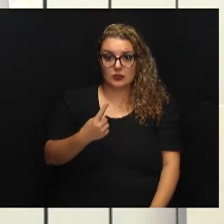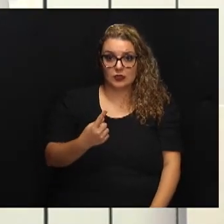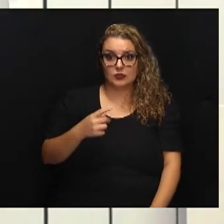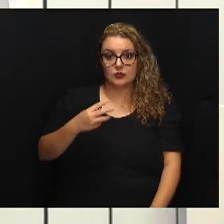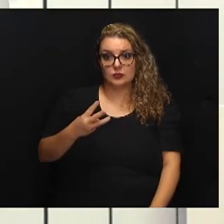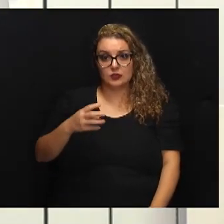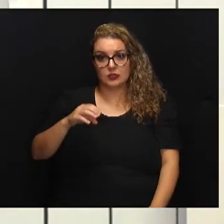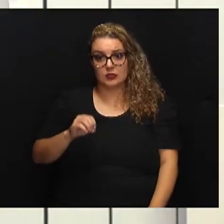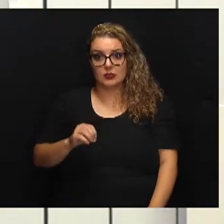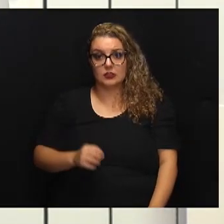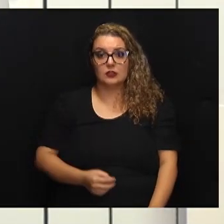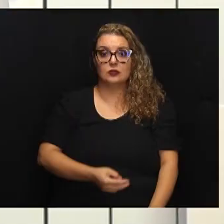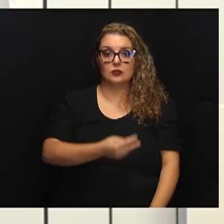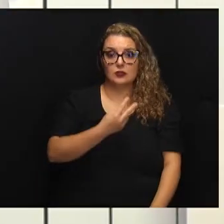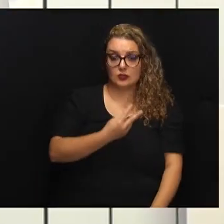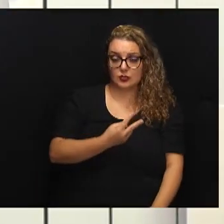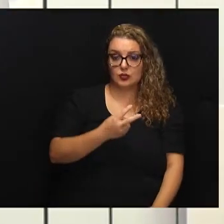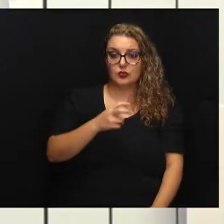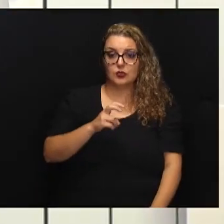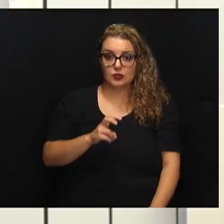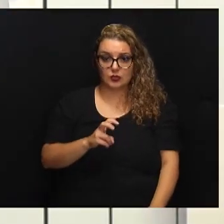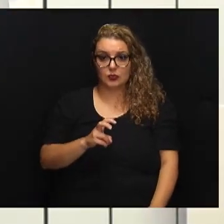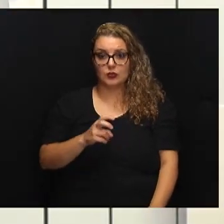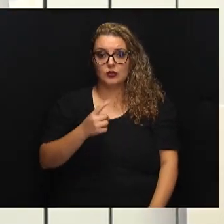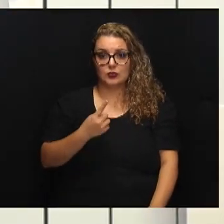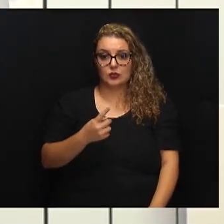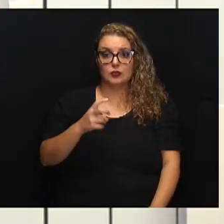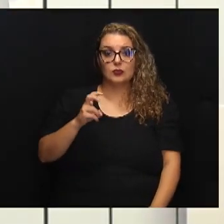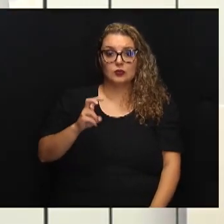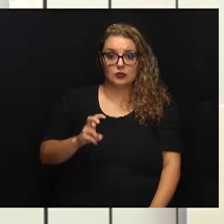25157130 e também tem o